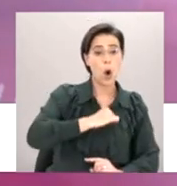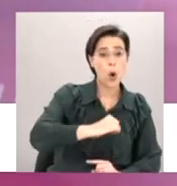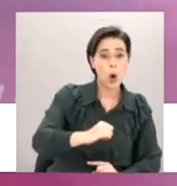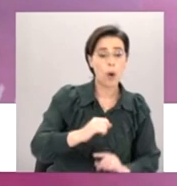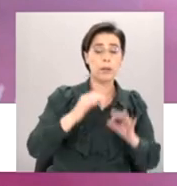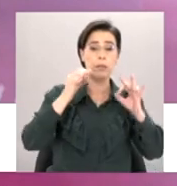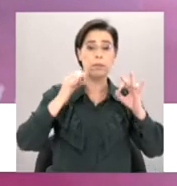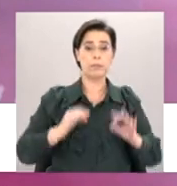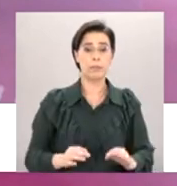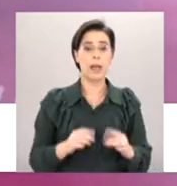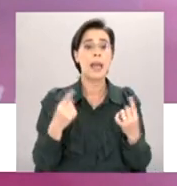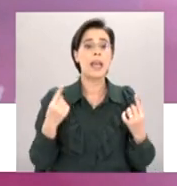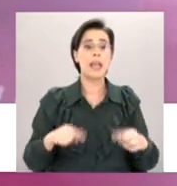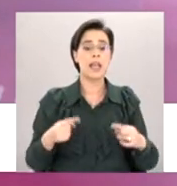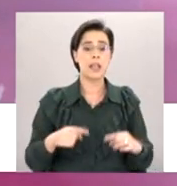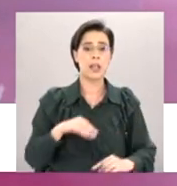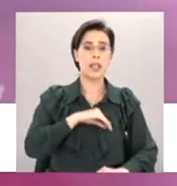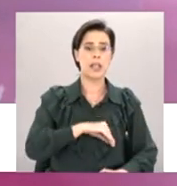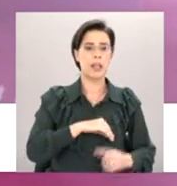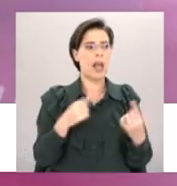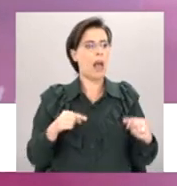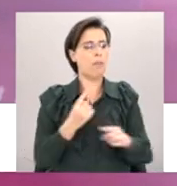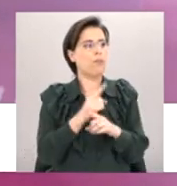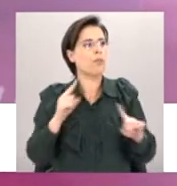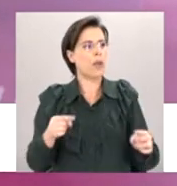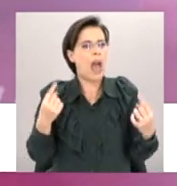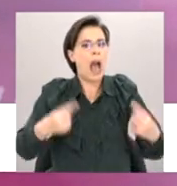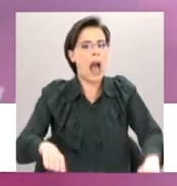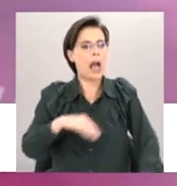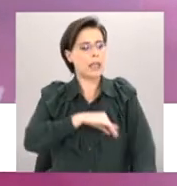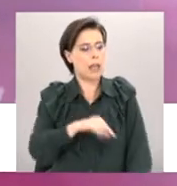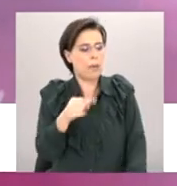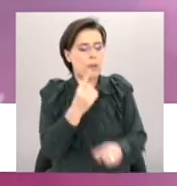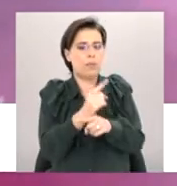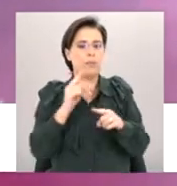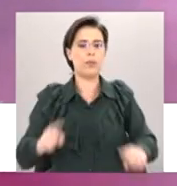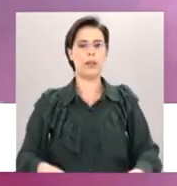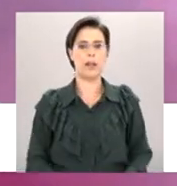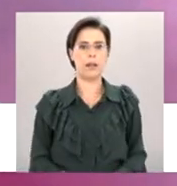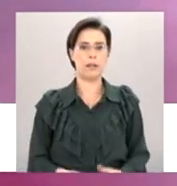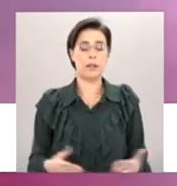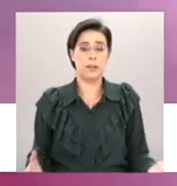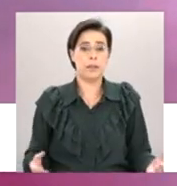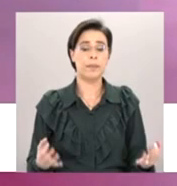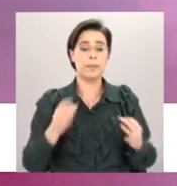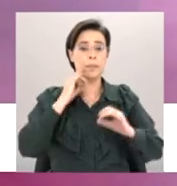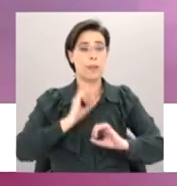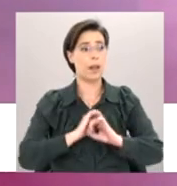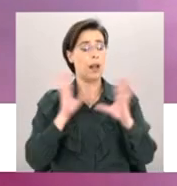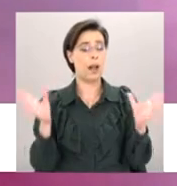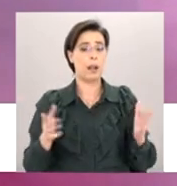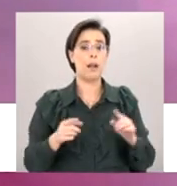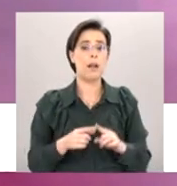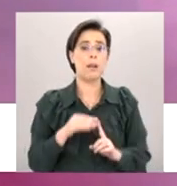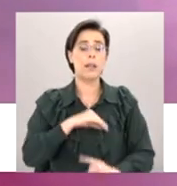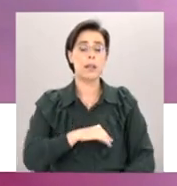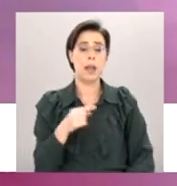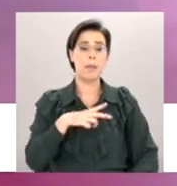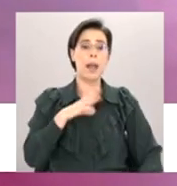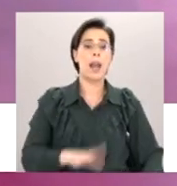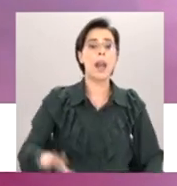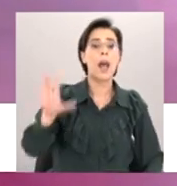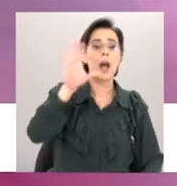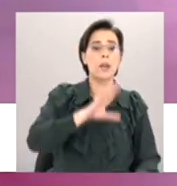contra com toda a frontalidade a existência de um salário mínimo que é uma coisa bem diferente porque e obviamente que havendo salário mínimo